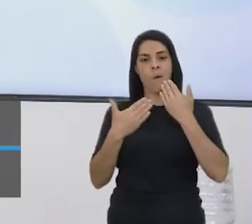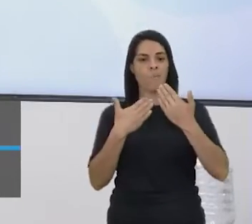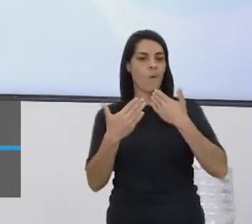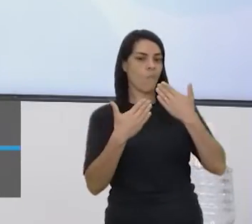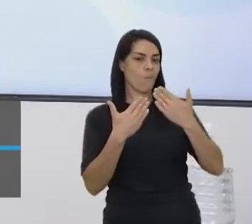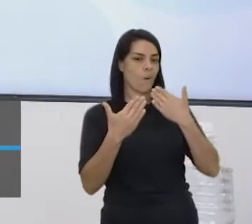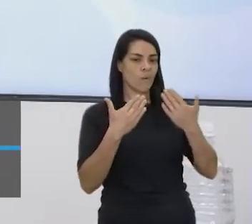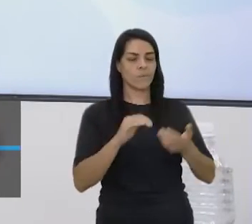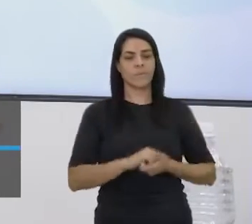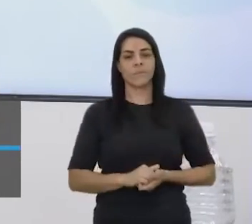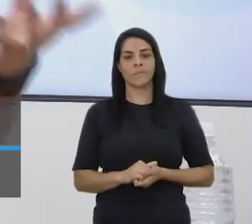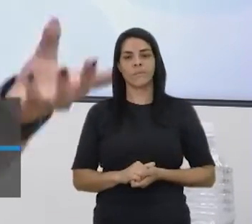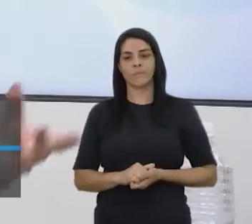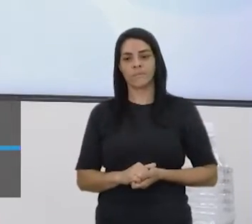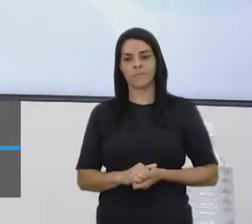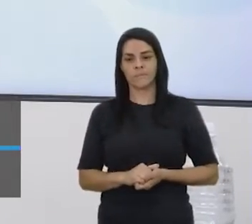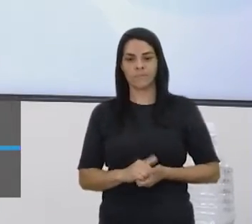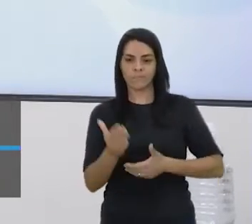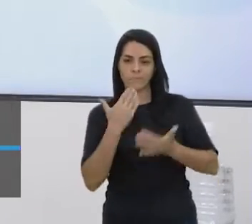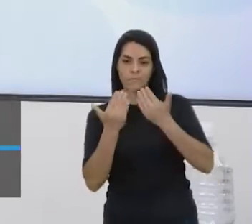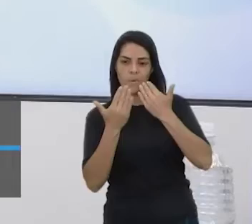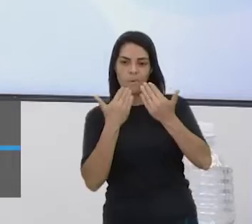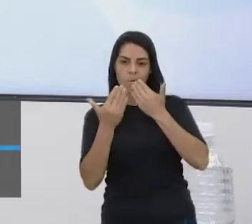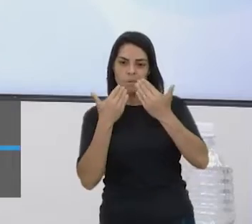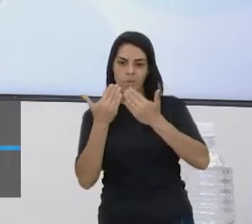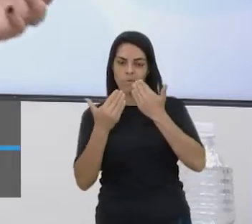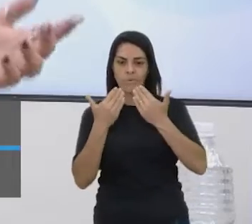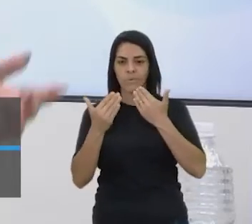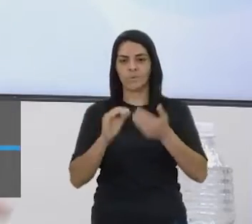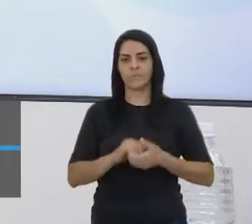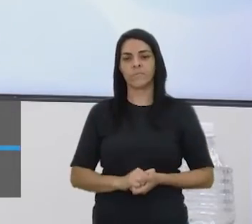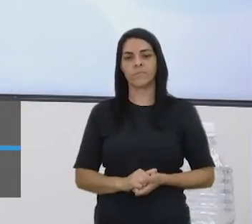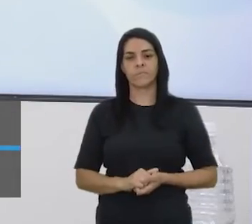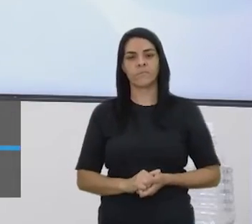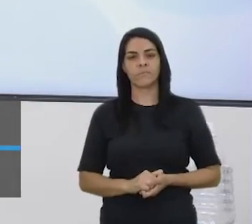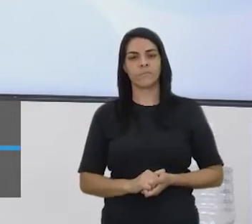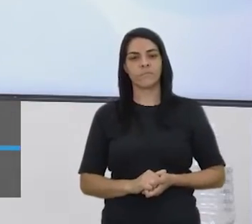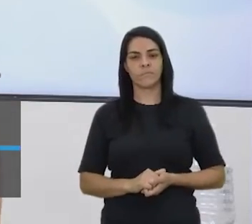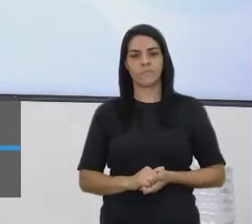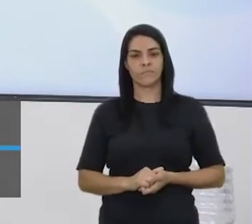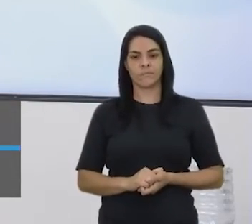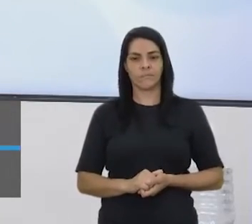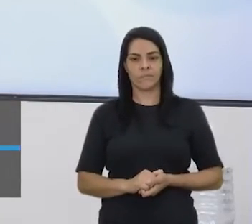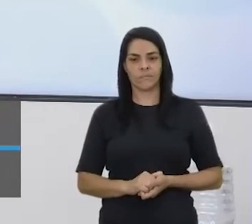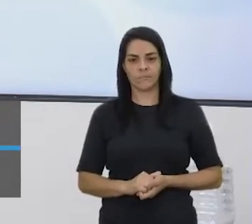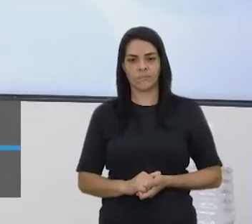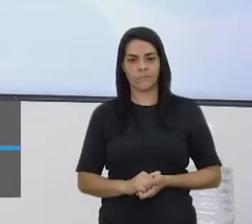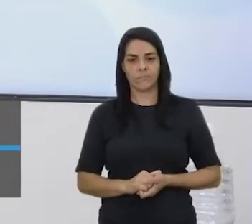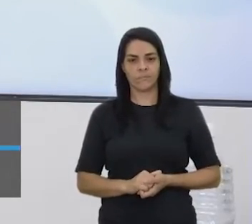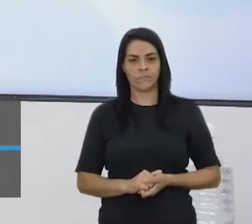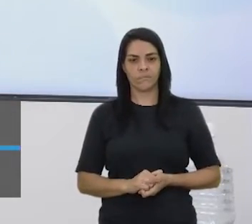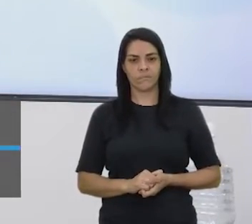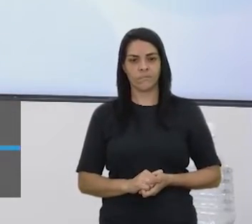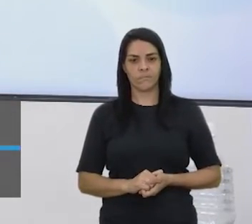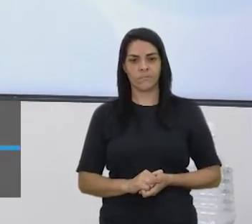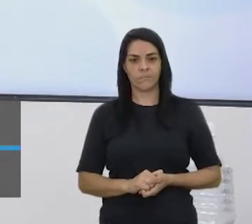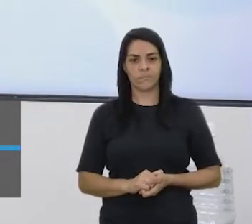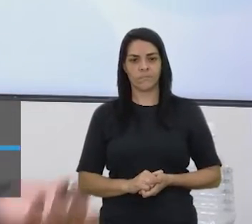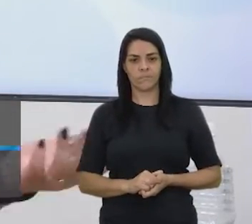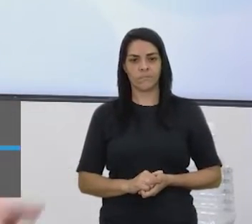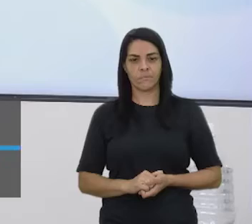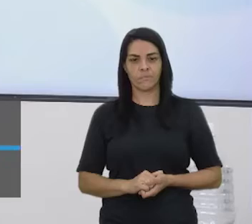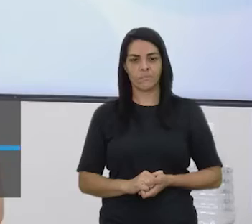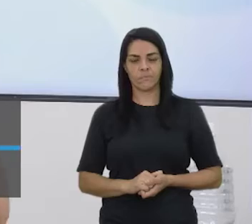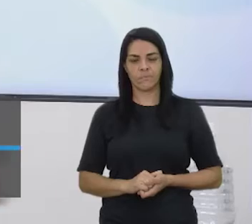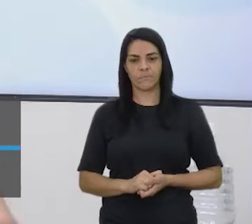Startup para ver aí fazer um Brainstorm e a gente faz um briefing isso não vai muito existir né Muito